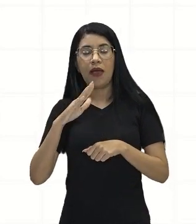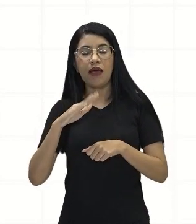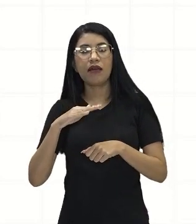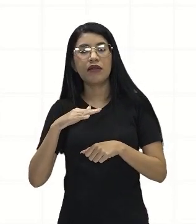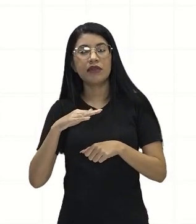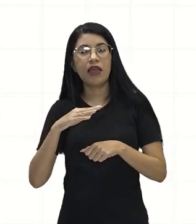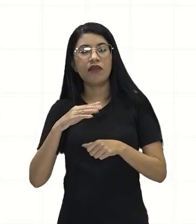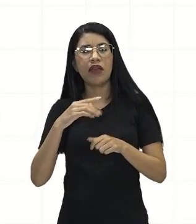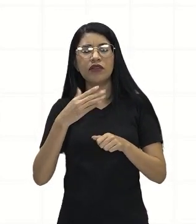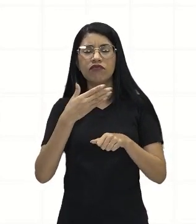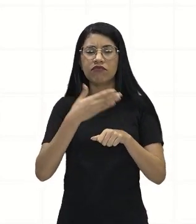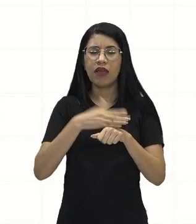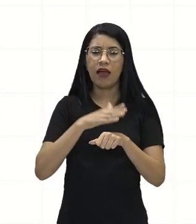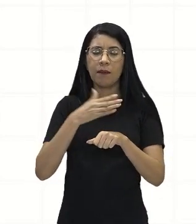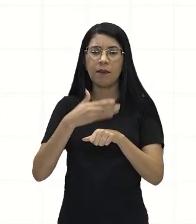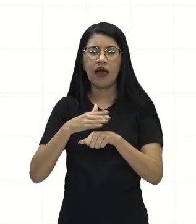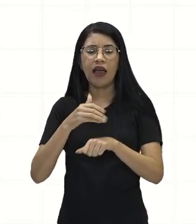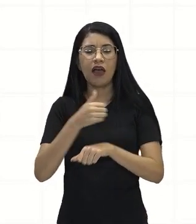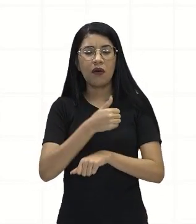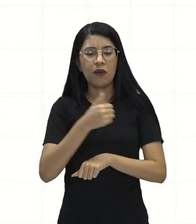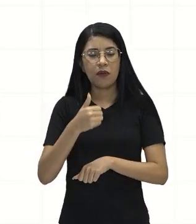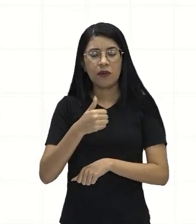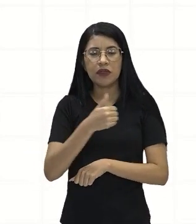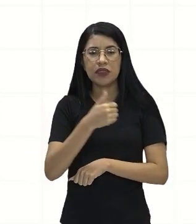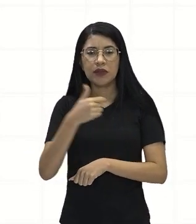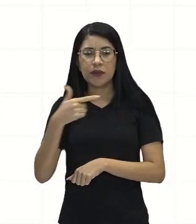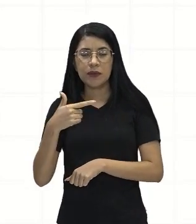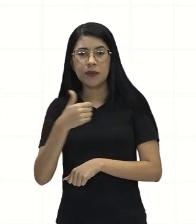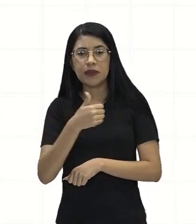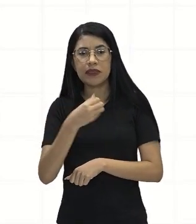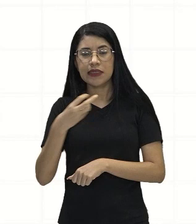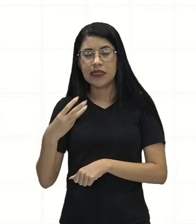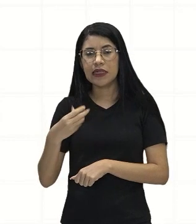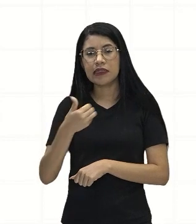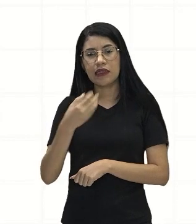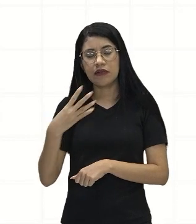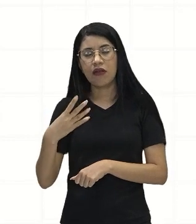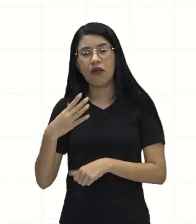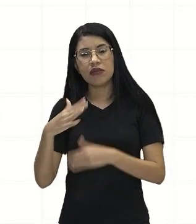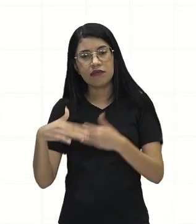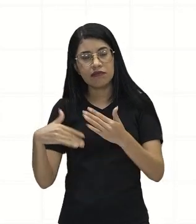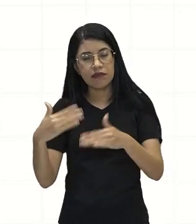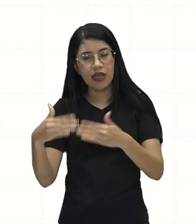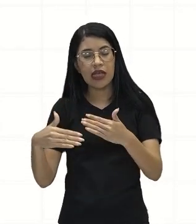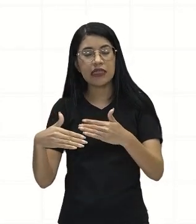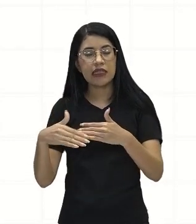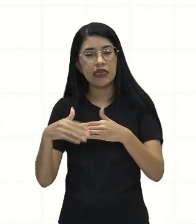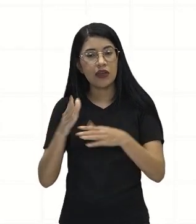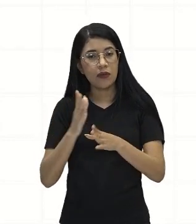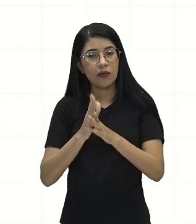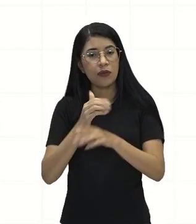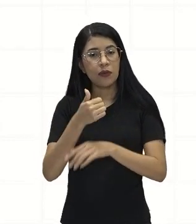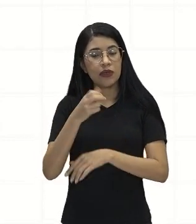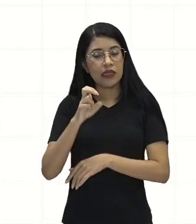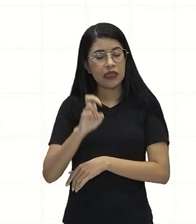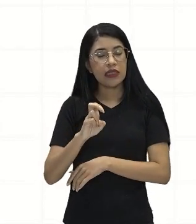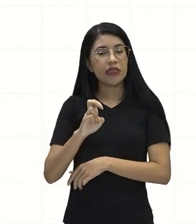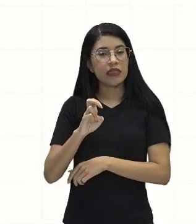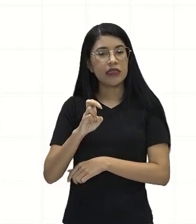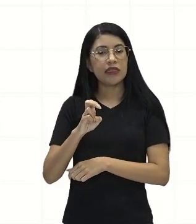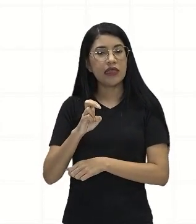Faz do 11, faz do 12, faz do 13, faz do 14, chegou no 15. 15 elevado ao quadrado vai